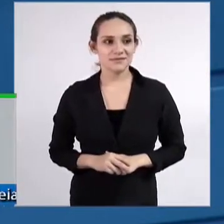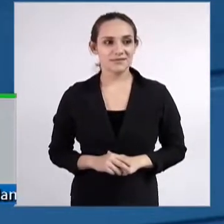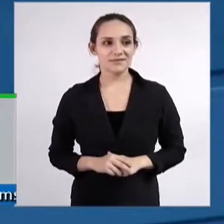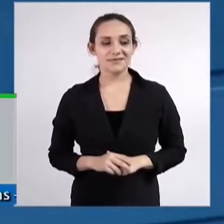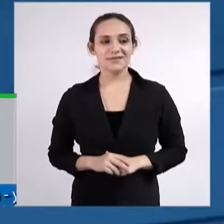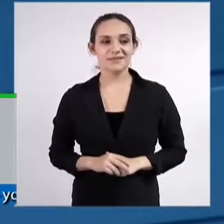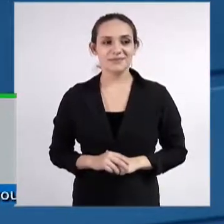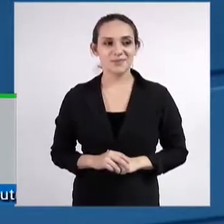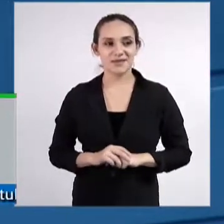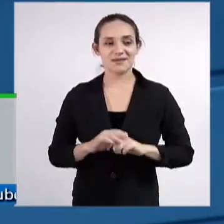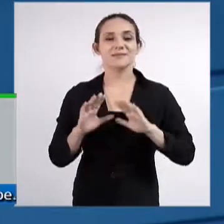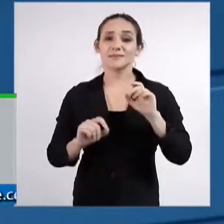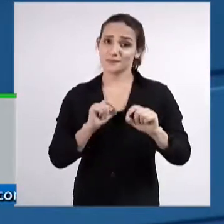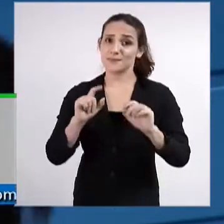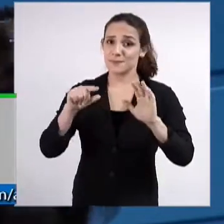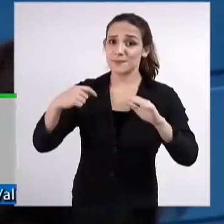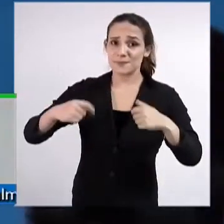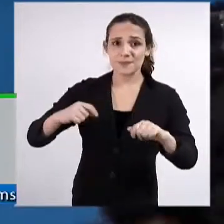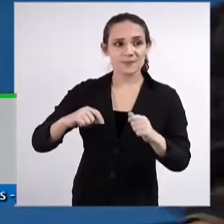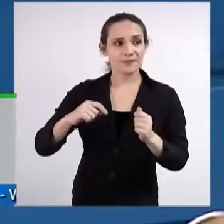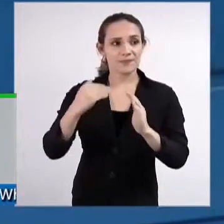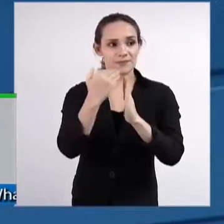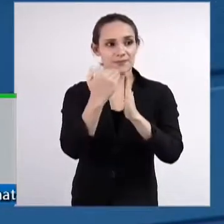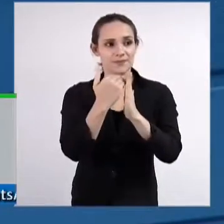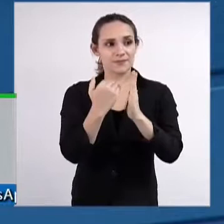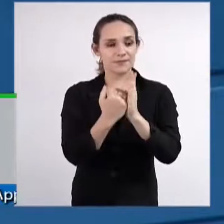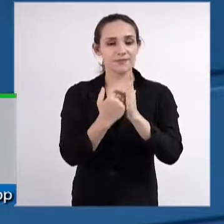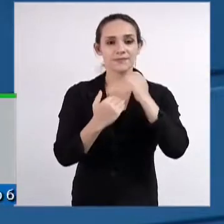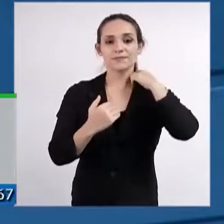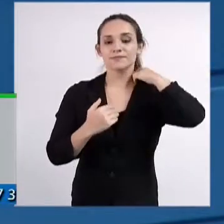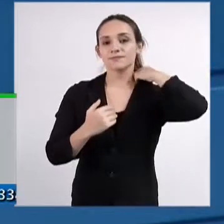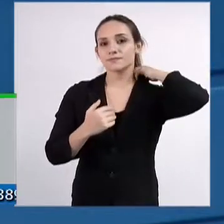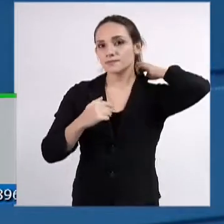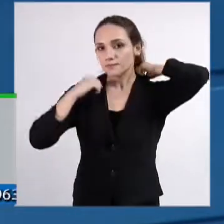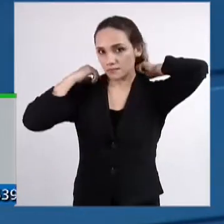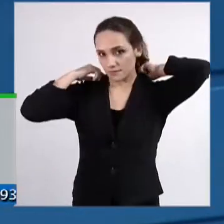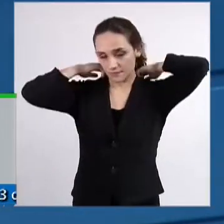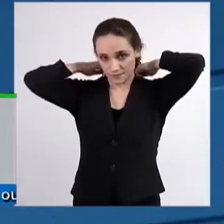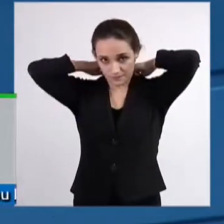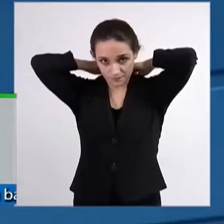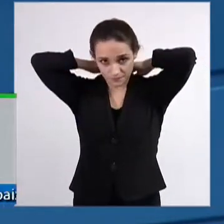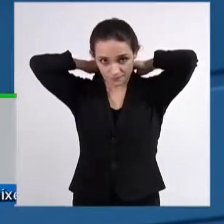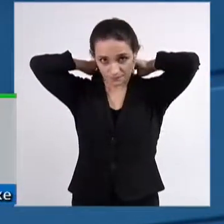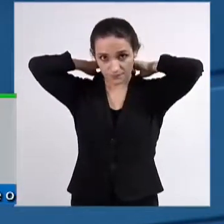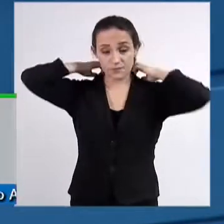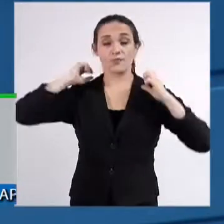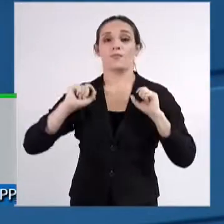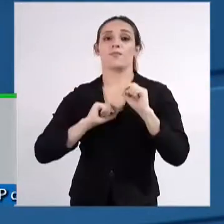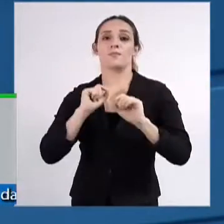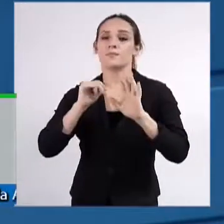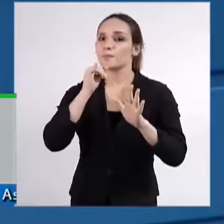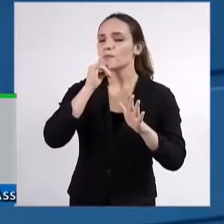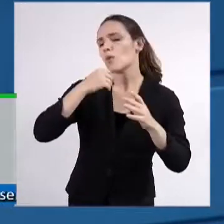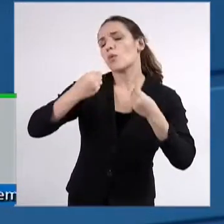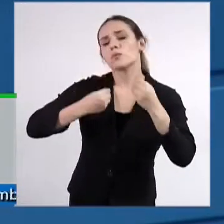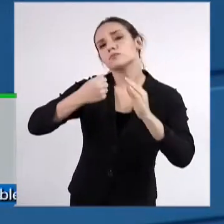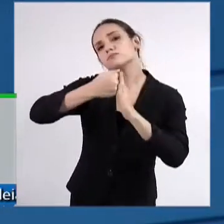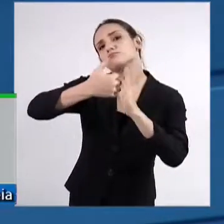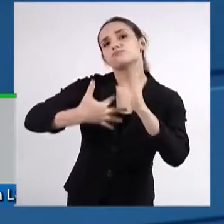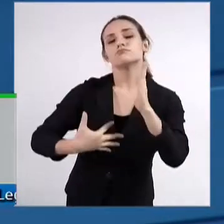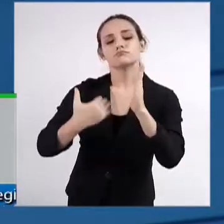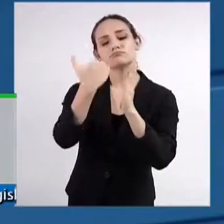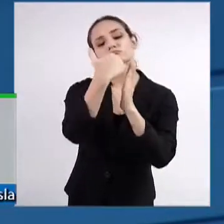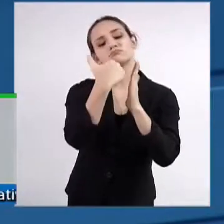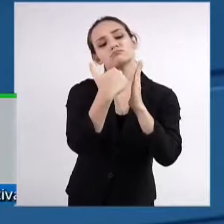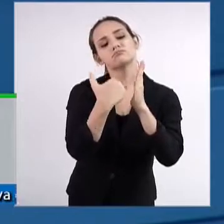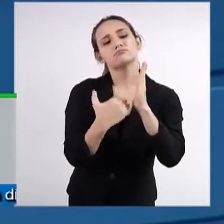E essa pauta ela tem que ser discutida por essa casa. Não só entender a cobrança, a maneira como vem sendo provocada a